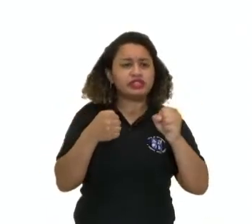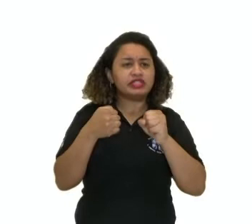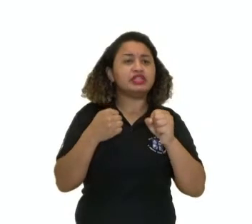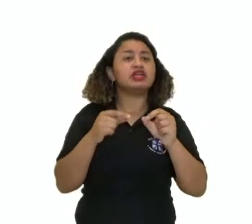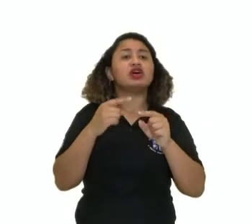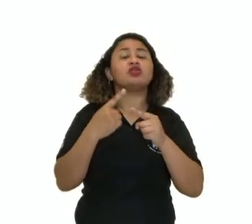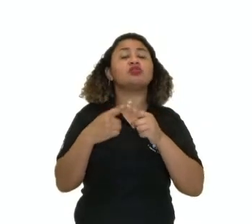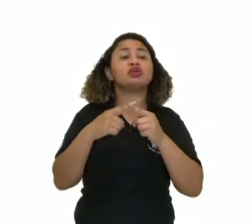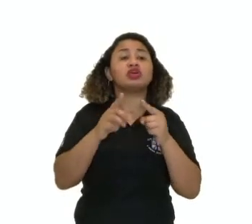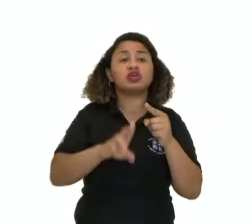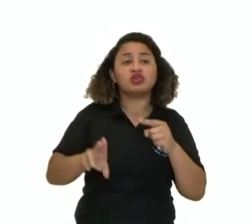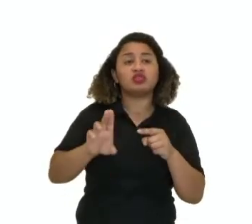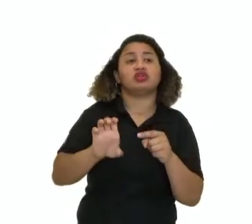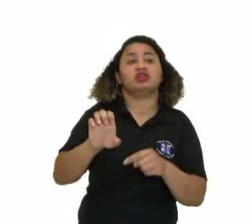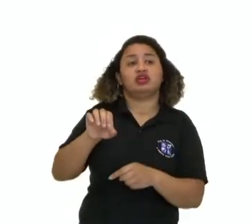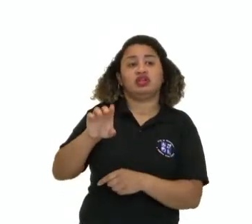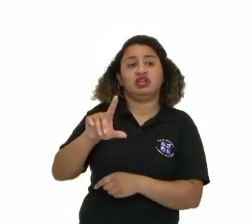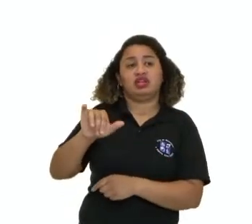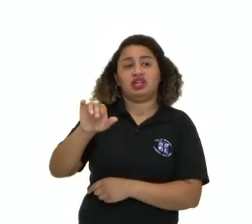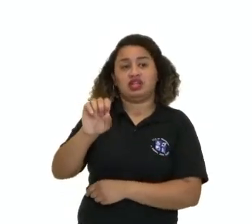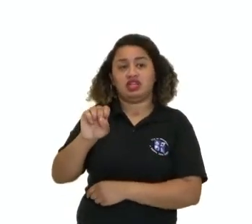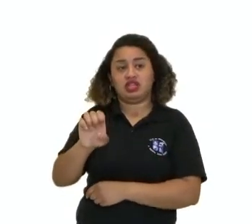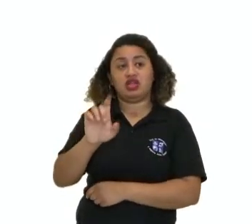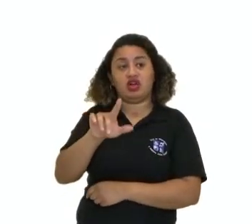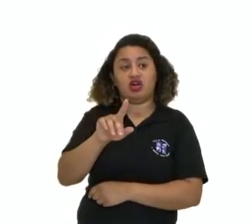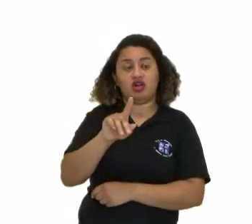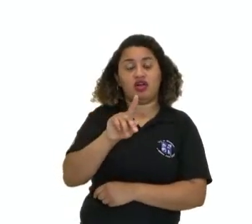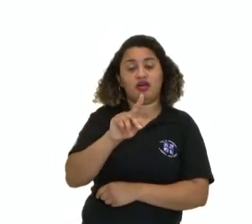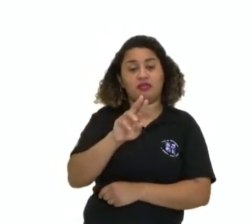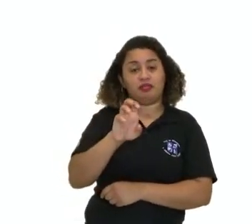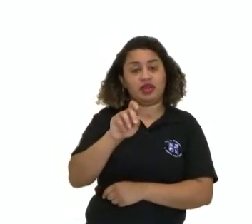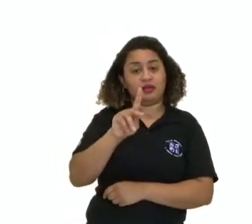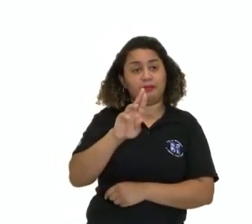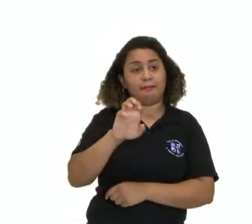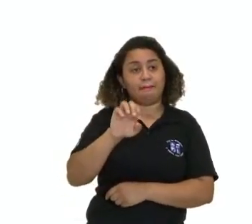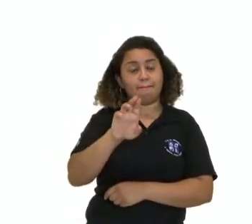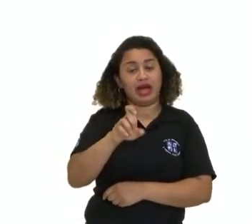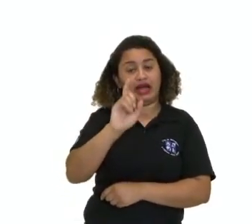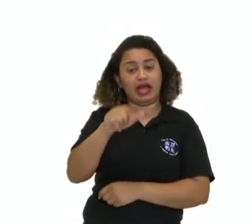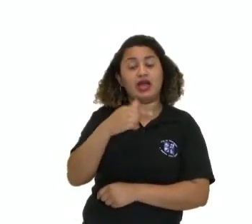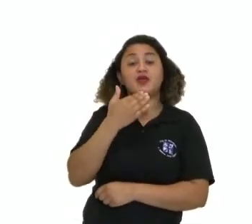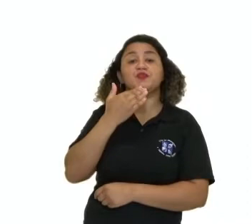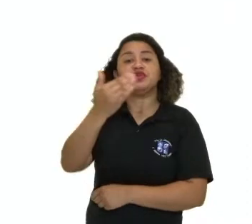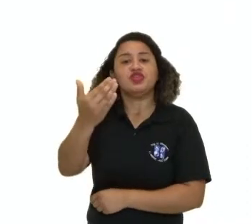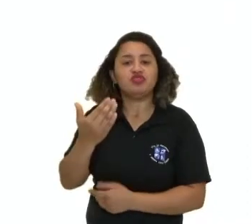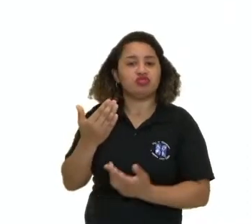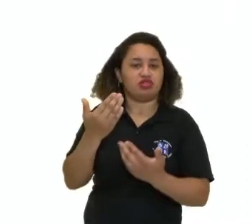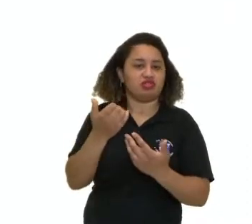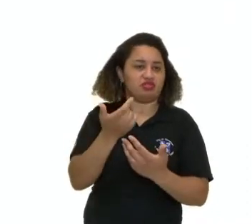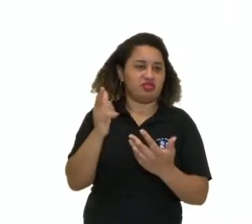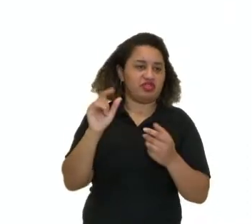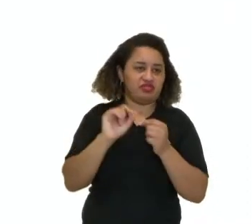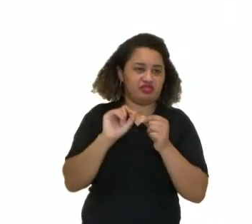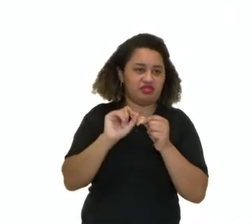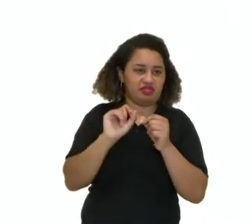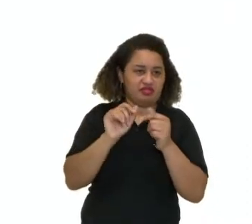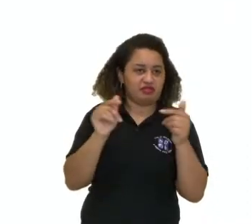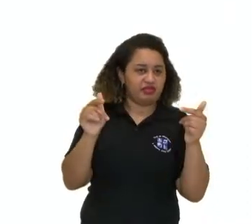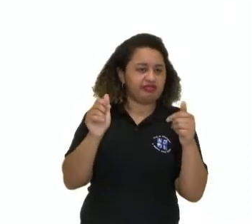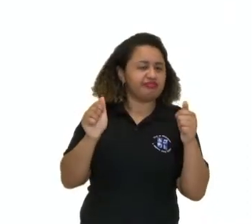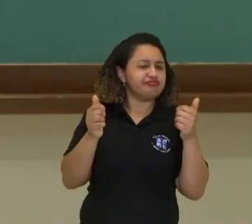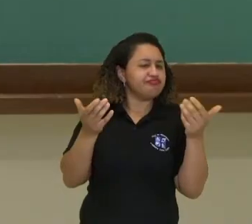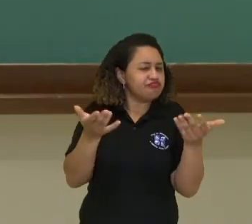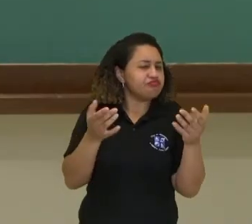do uso da ênclise Lembrando que a palavra prepare é o imperativo eu Pedindo para alguém fazer alguma coisa